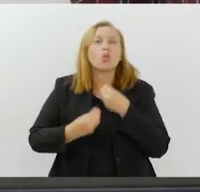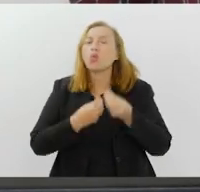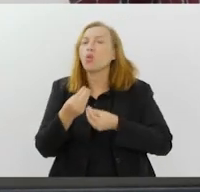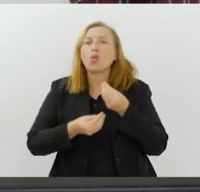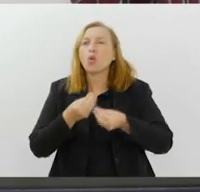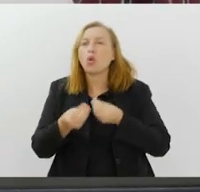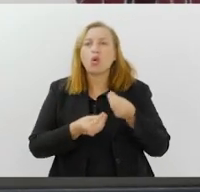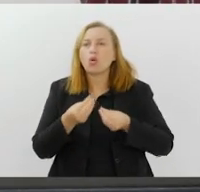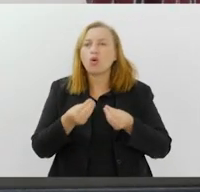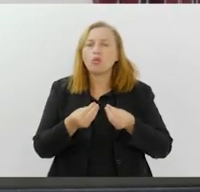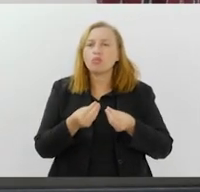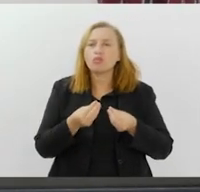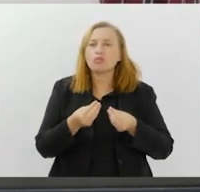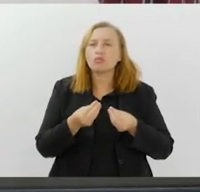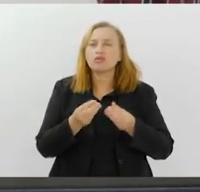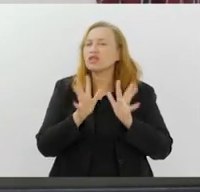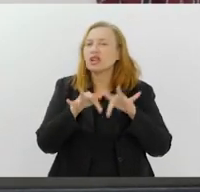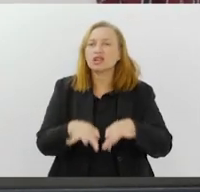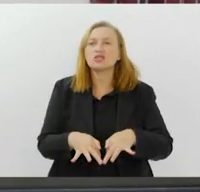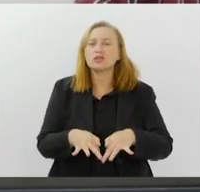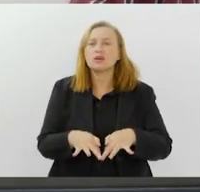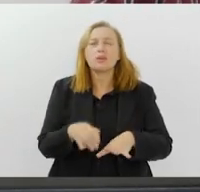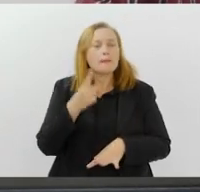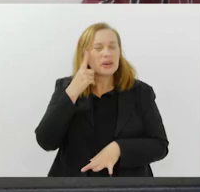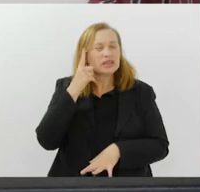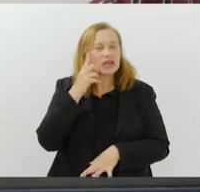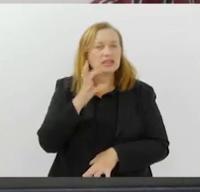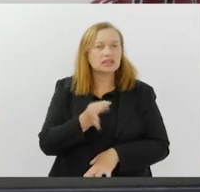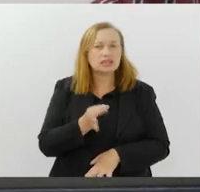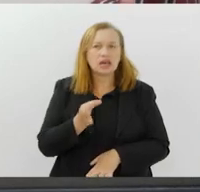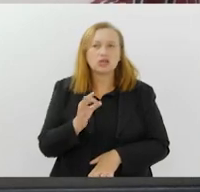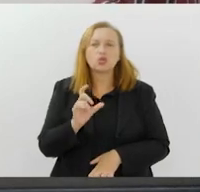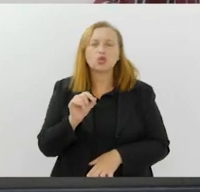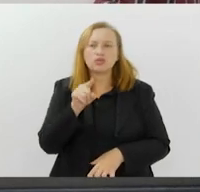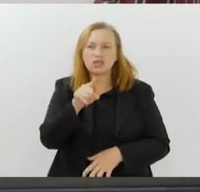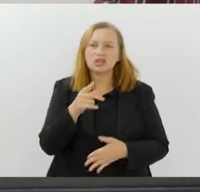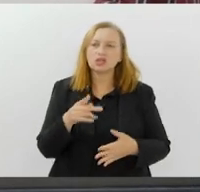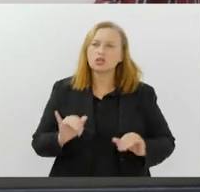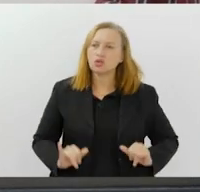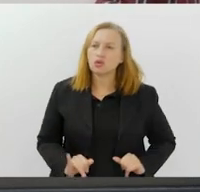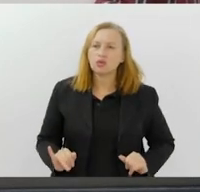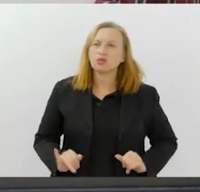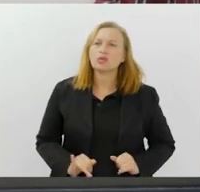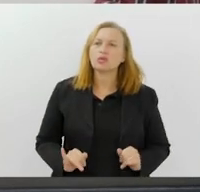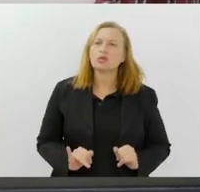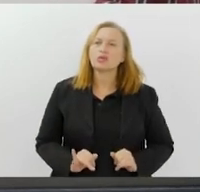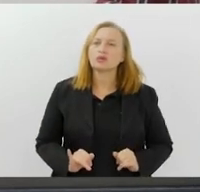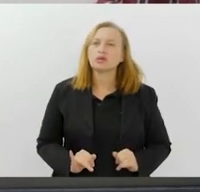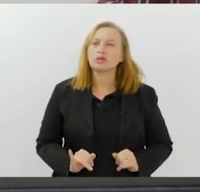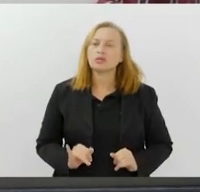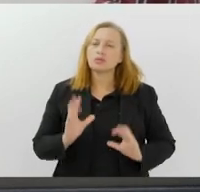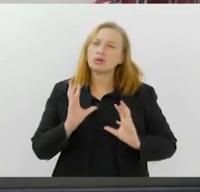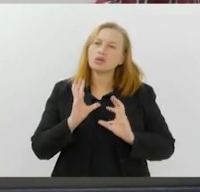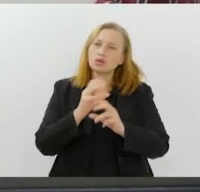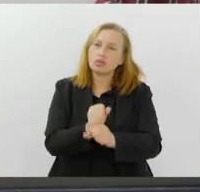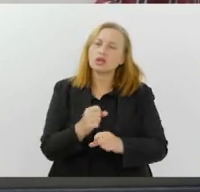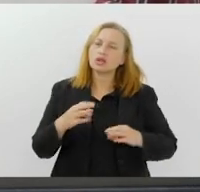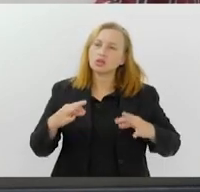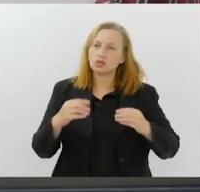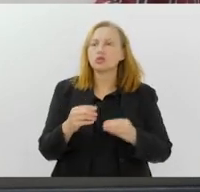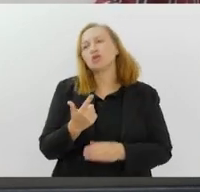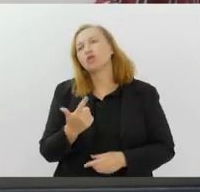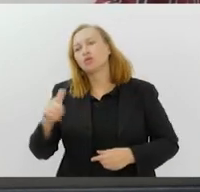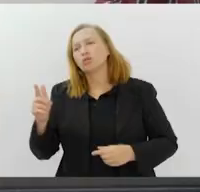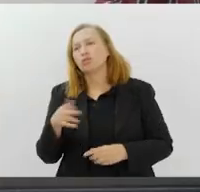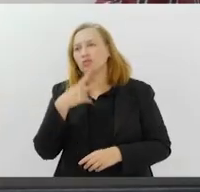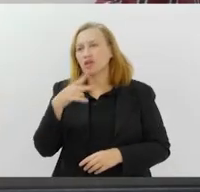desfez isso depois pra gente ter uma noção exata do que que você sofreu pra gente emuma depois o Pablo e outros vão